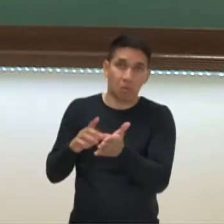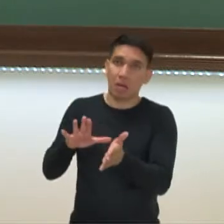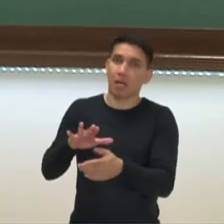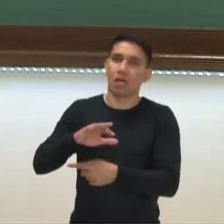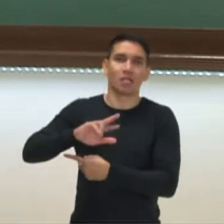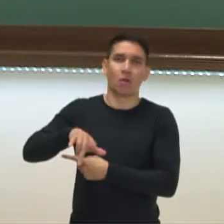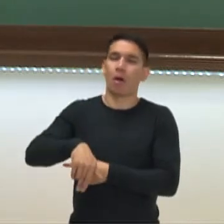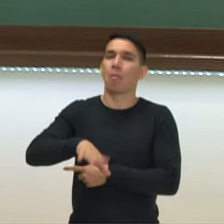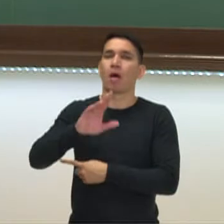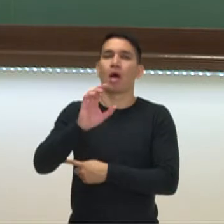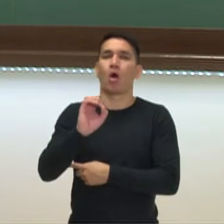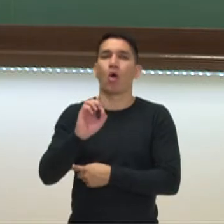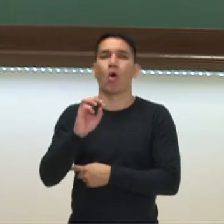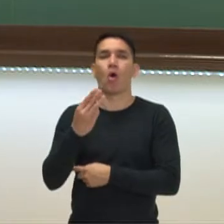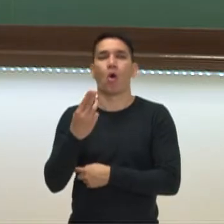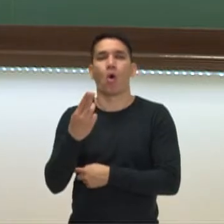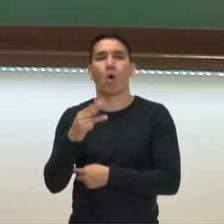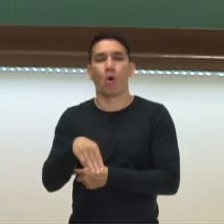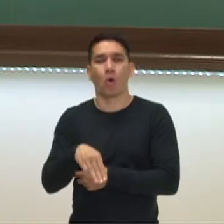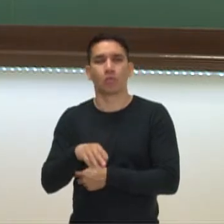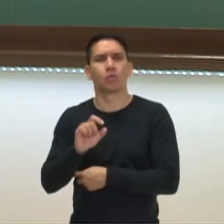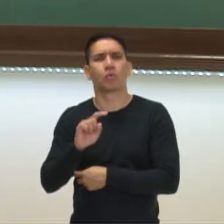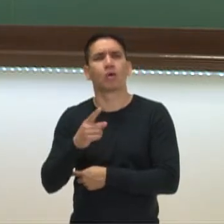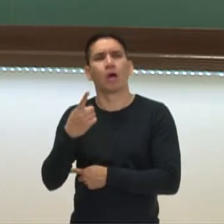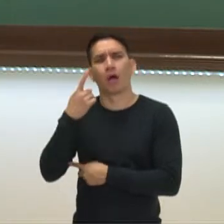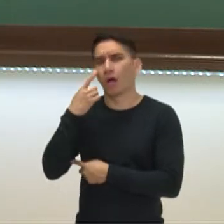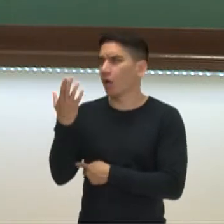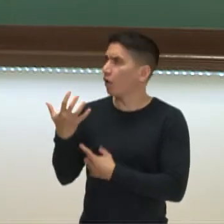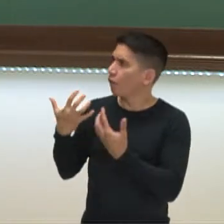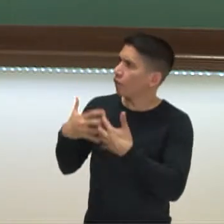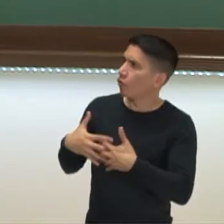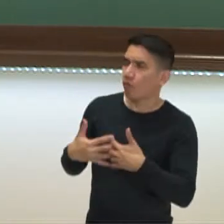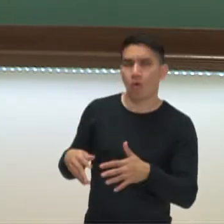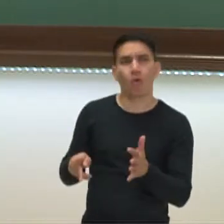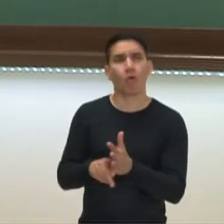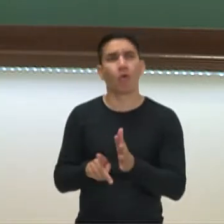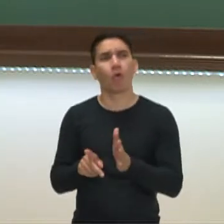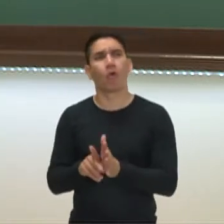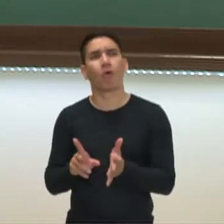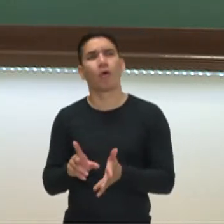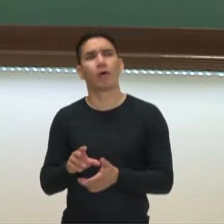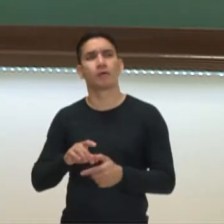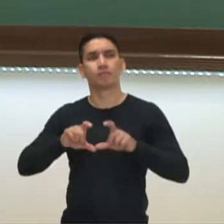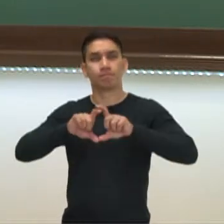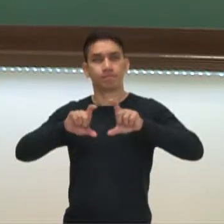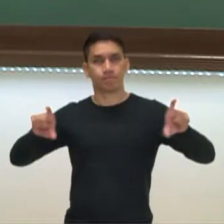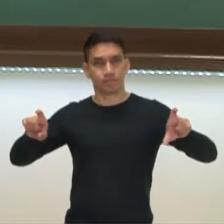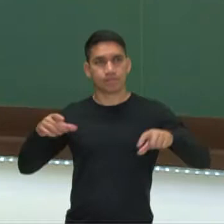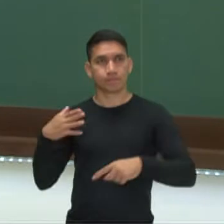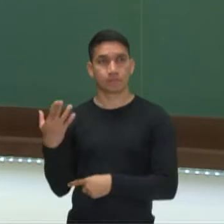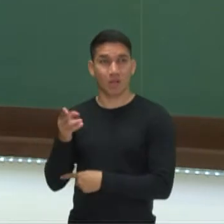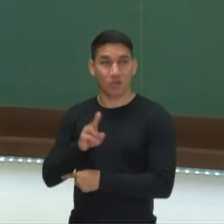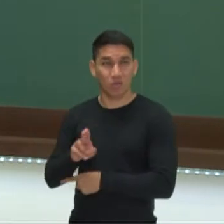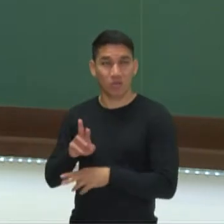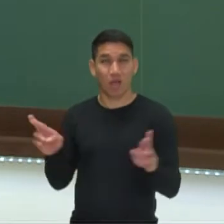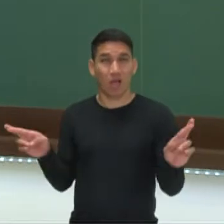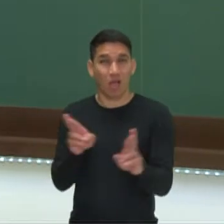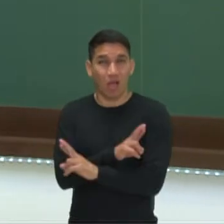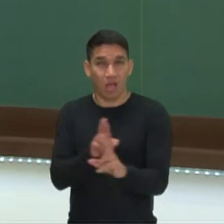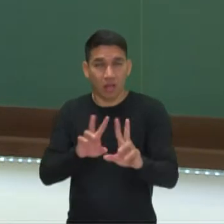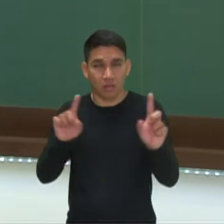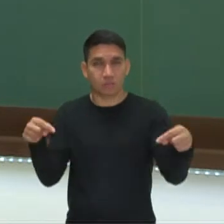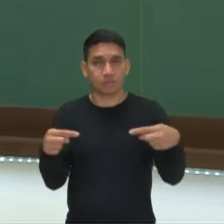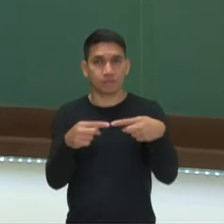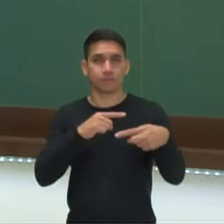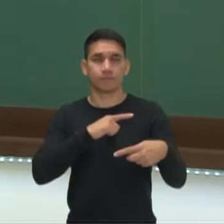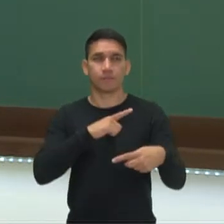O comportamento ôhmico é o comportamento em que a tensão elétrica e a corrente elétrica no material têm uma relação